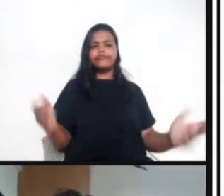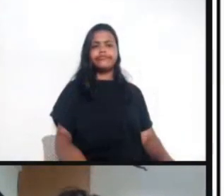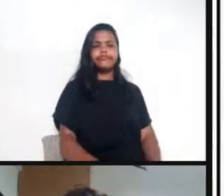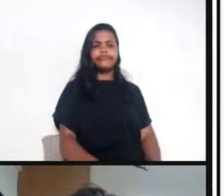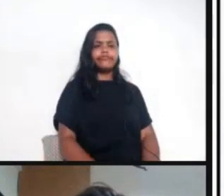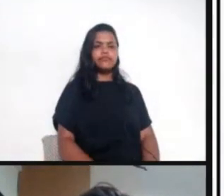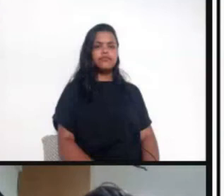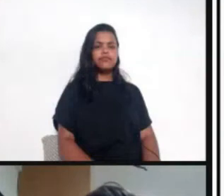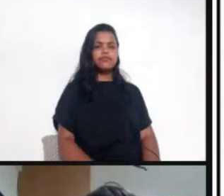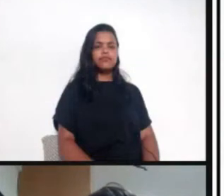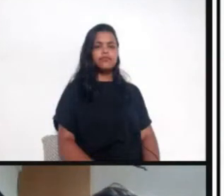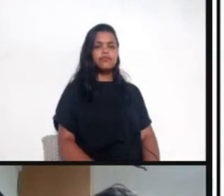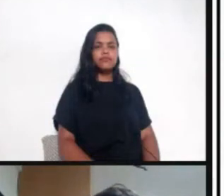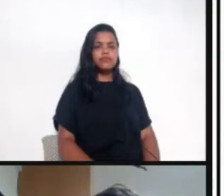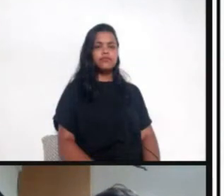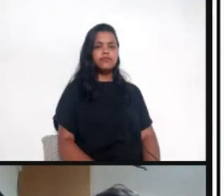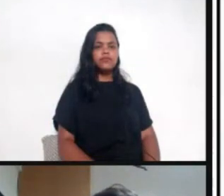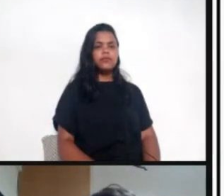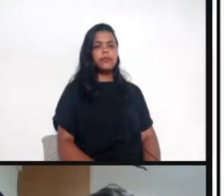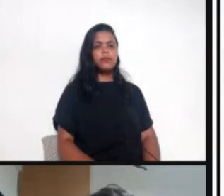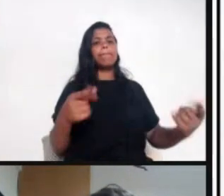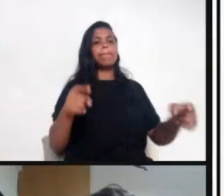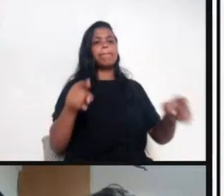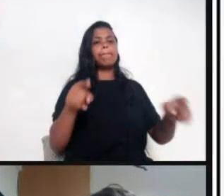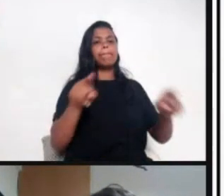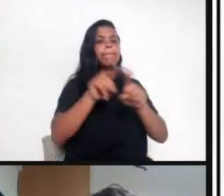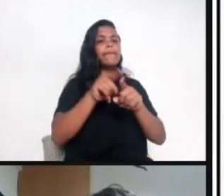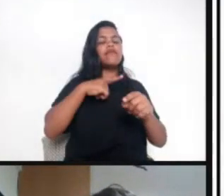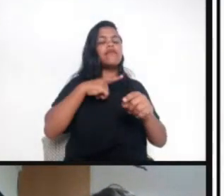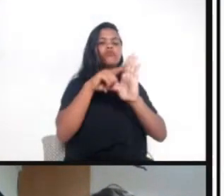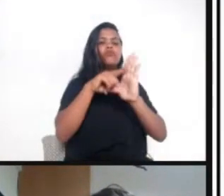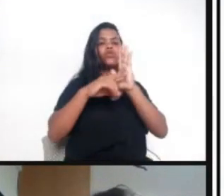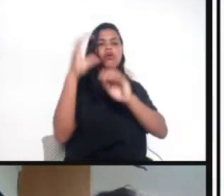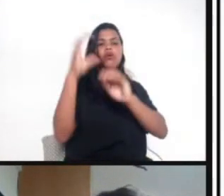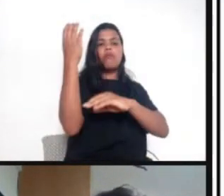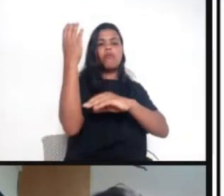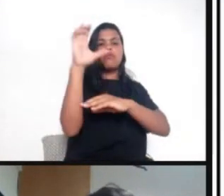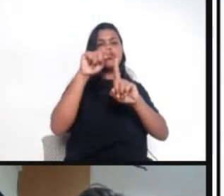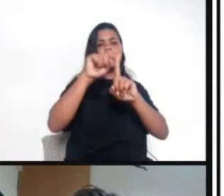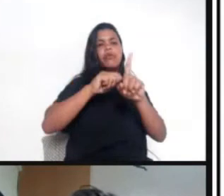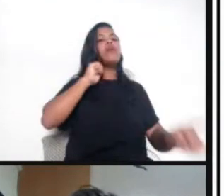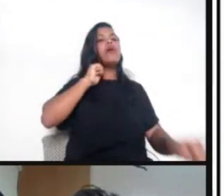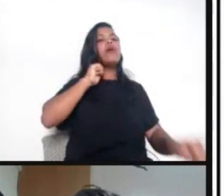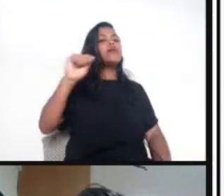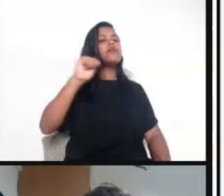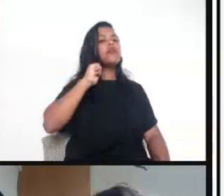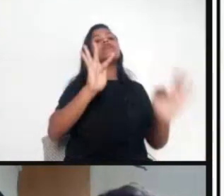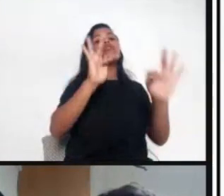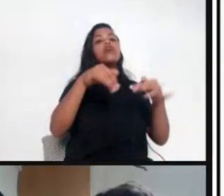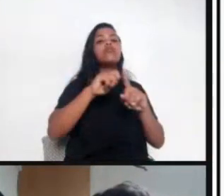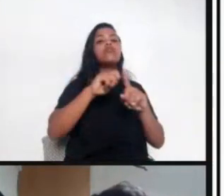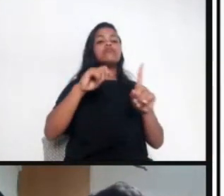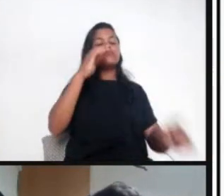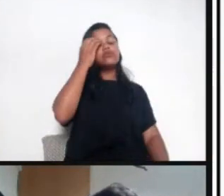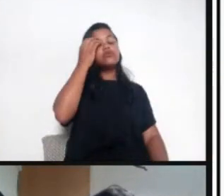Ao passo que nós tivemos um estudo publicado ainda no mês de abril, no começo de maio, perdão. Então, um estudo